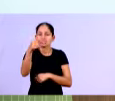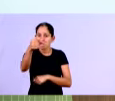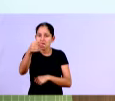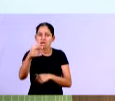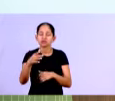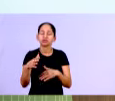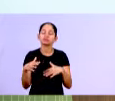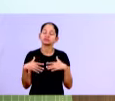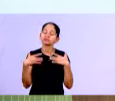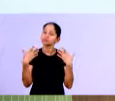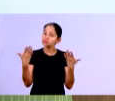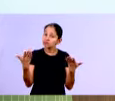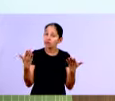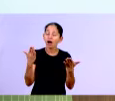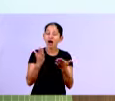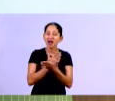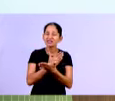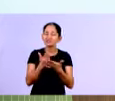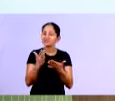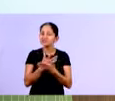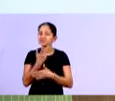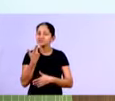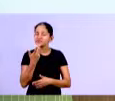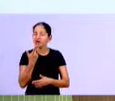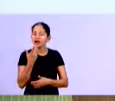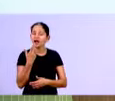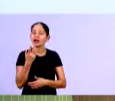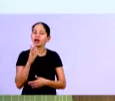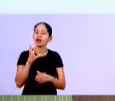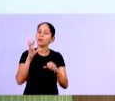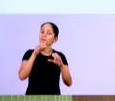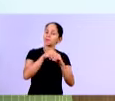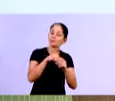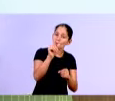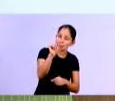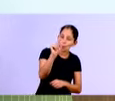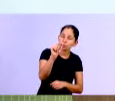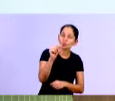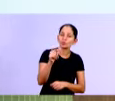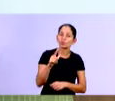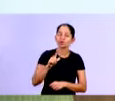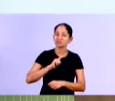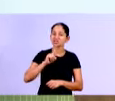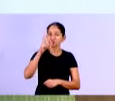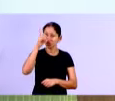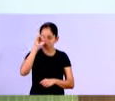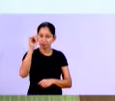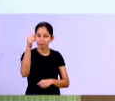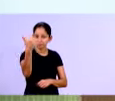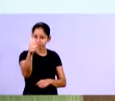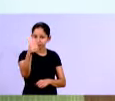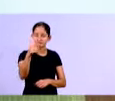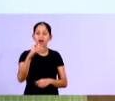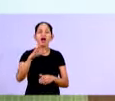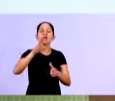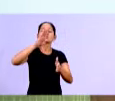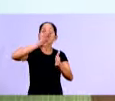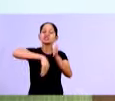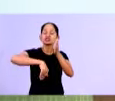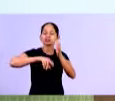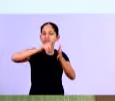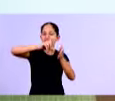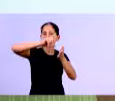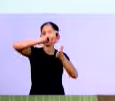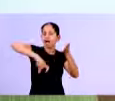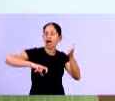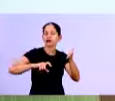aquelas situações que o cara, você coloca na poupança no dia 1º, mas no dia 15 você saca, ou